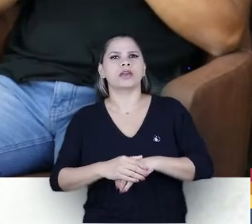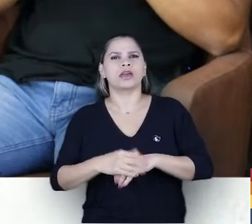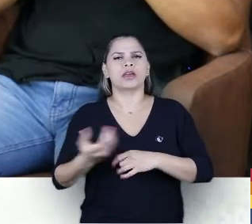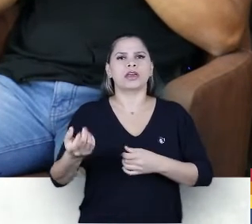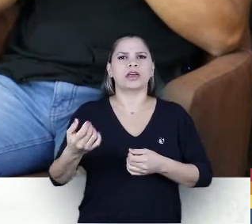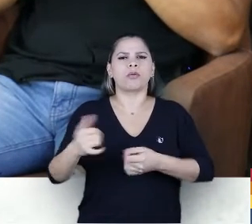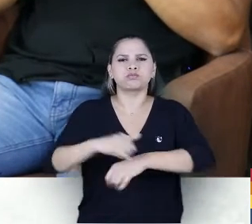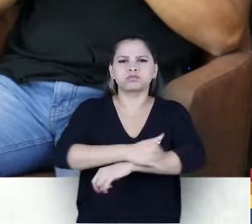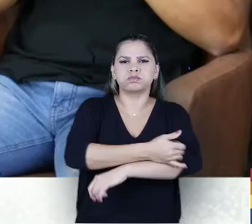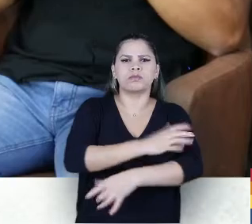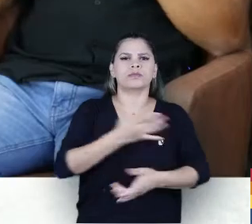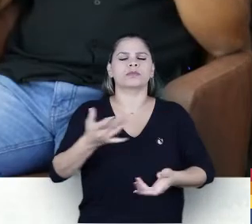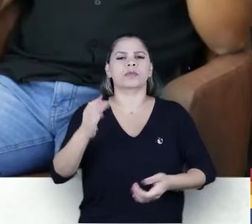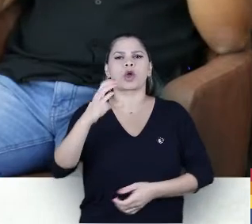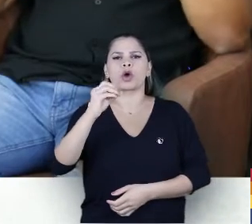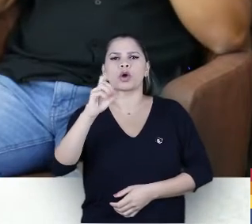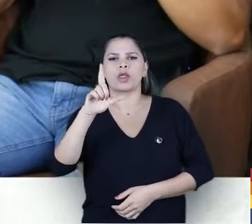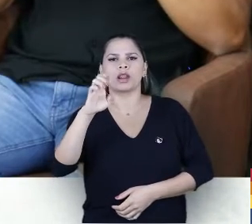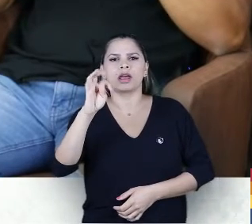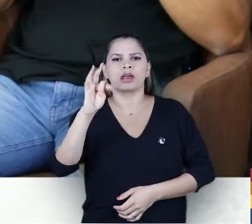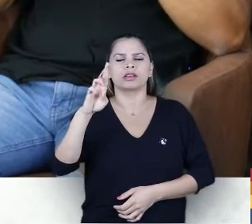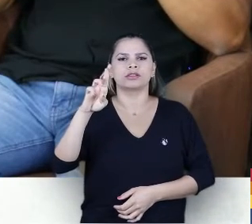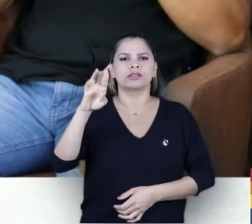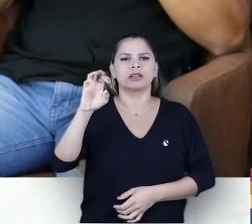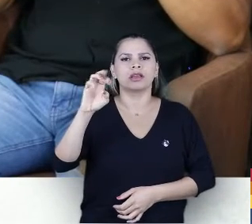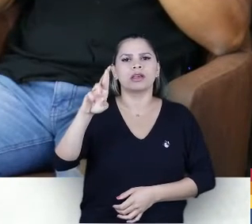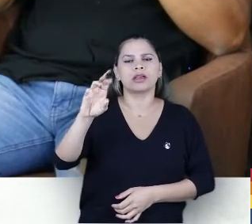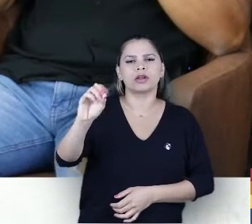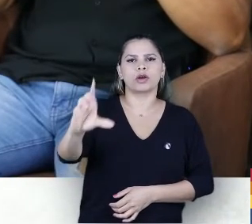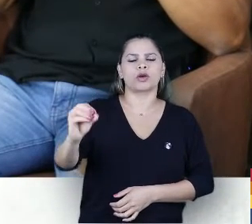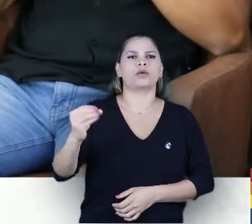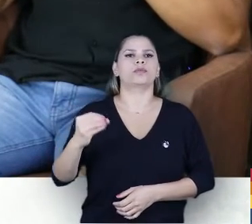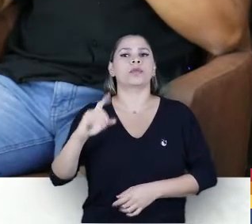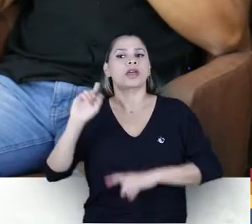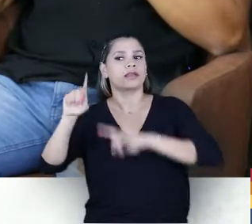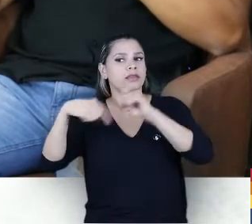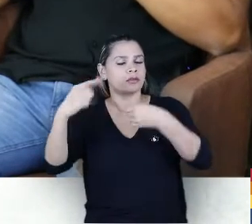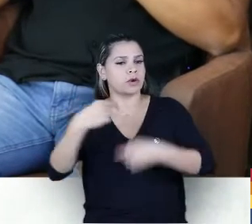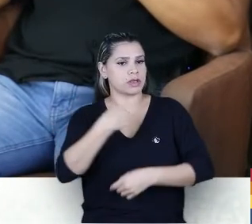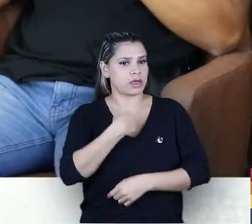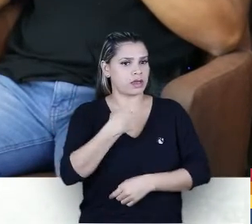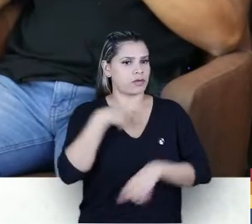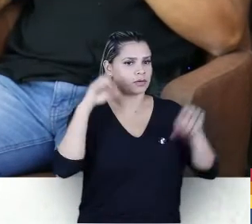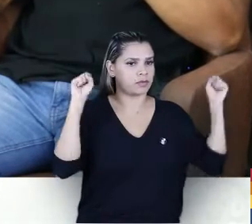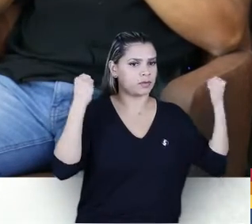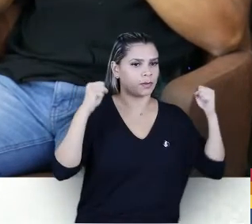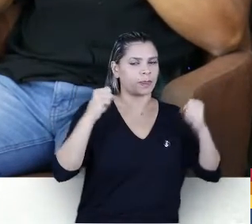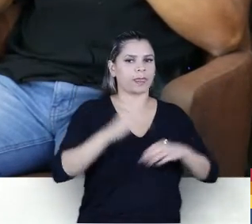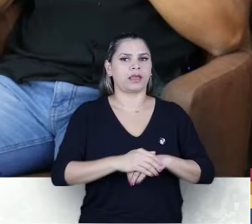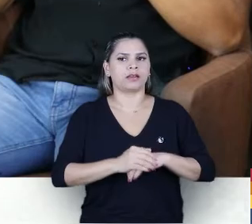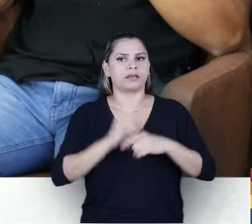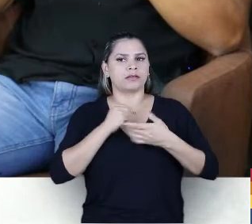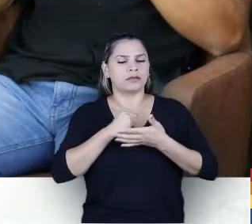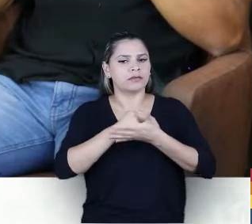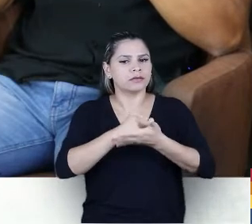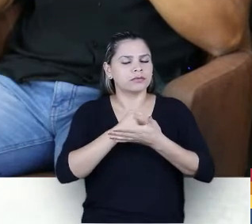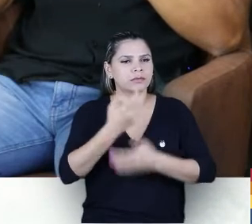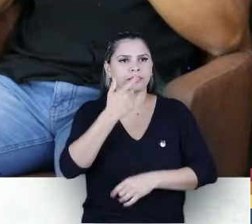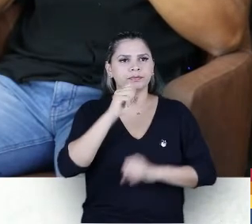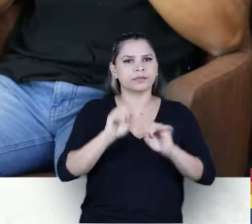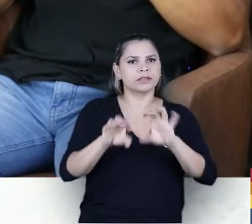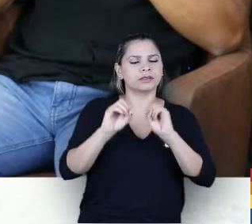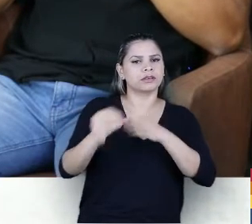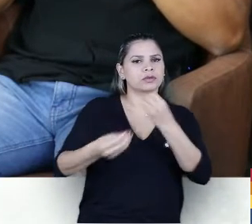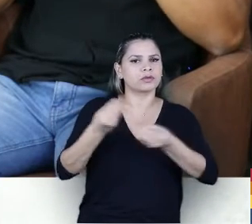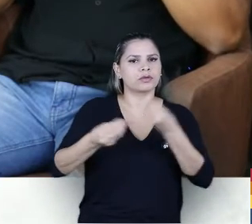aí para os estudantes. Depois eu vim fazendo o link com o exercício físico, né? Como o exercício físico